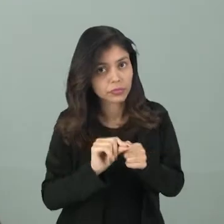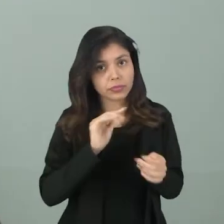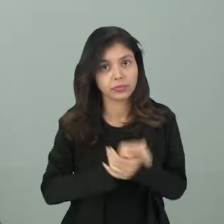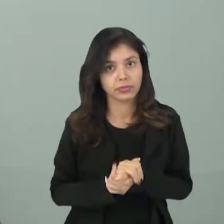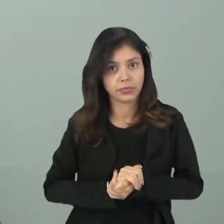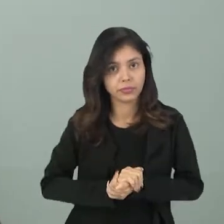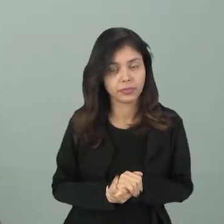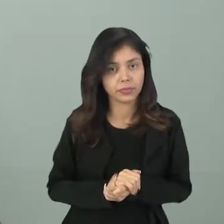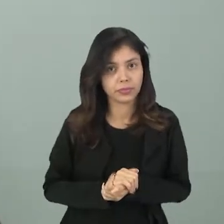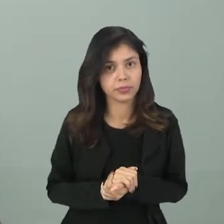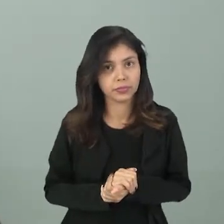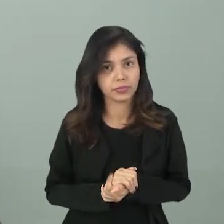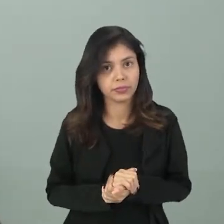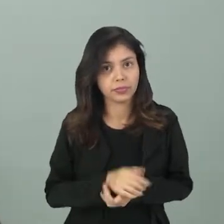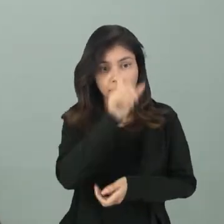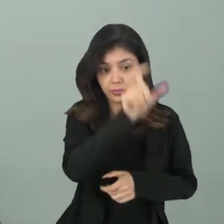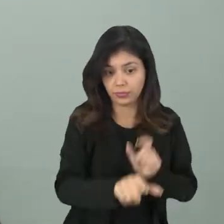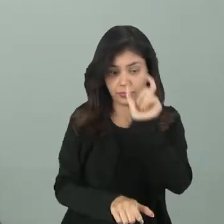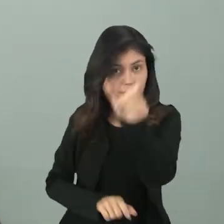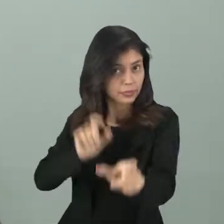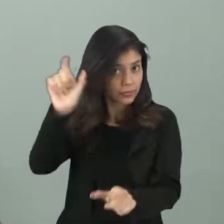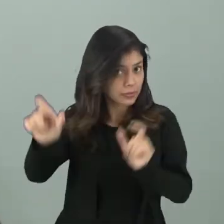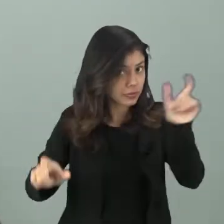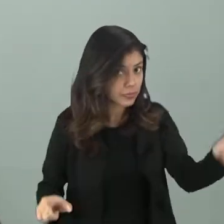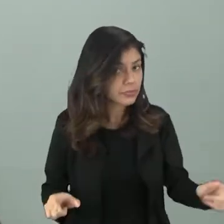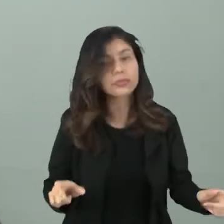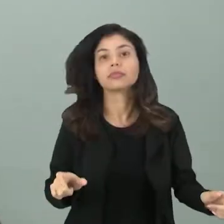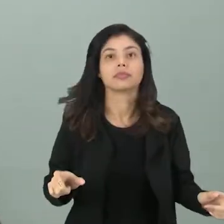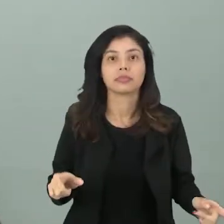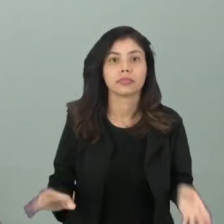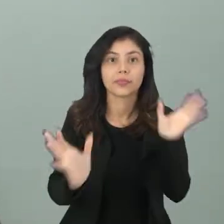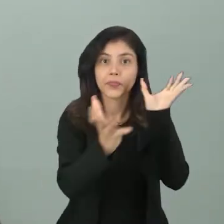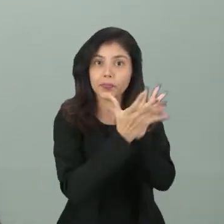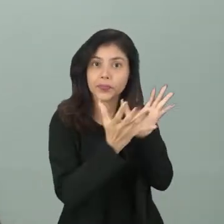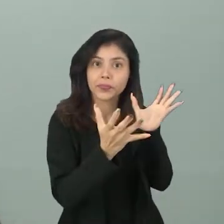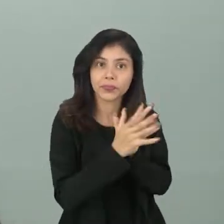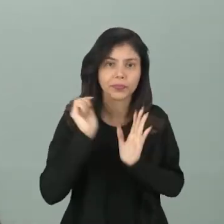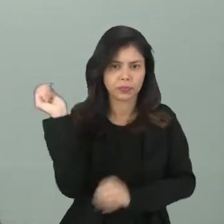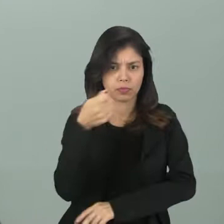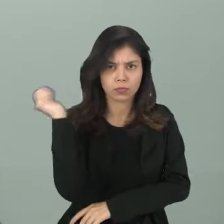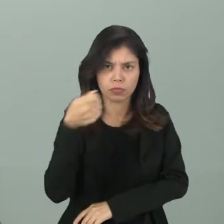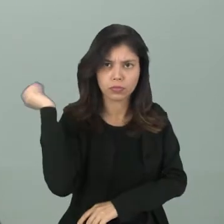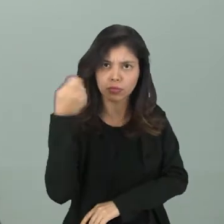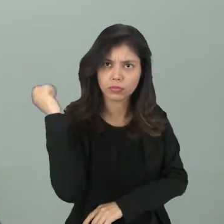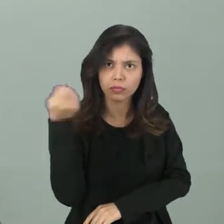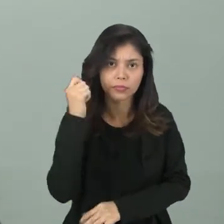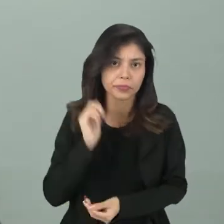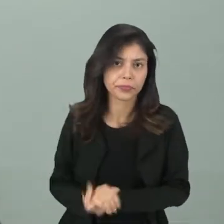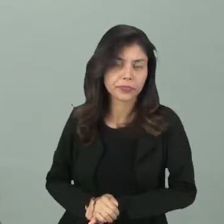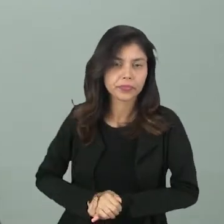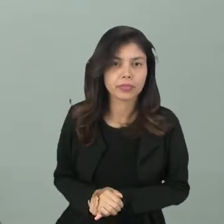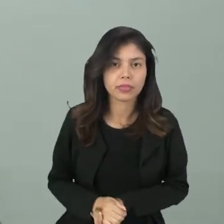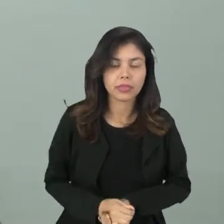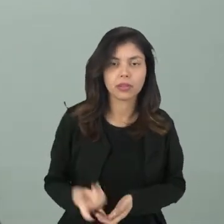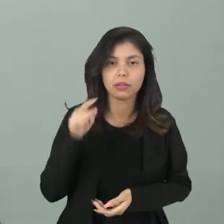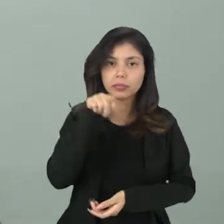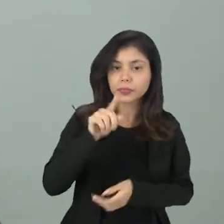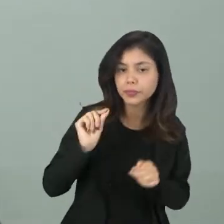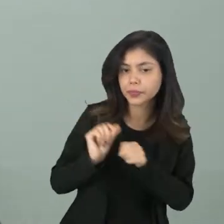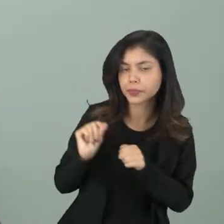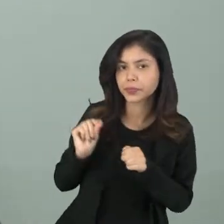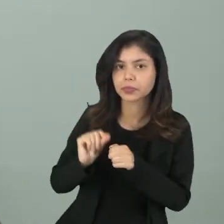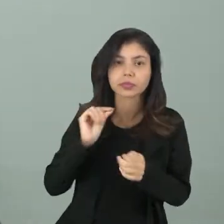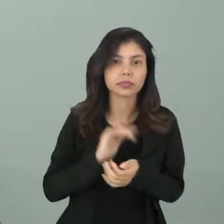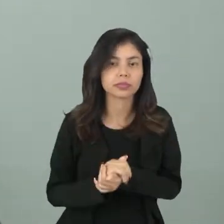foi sobre personagens da Turma da Mônica. Então, ela fez